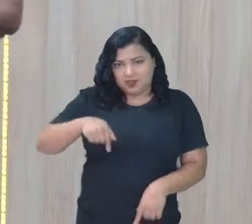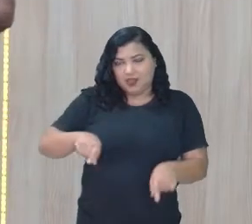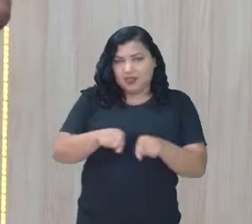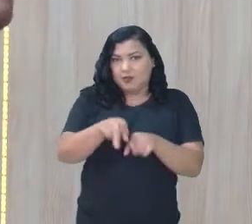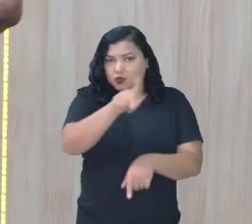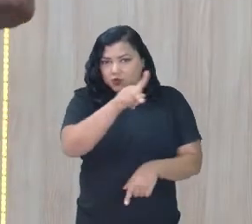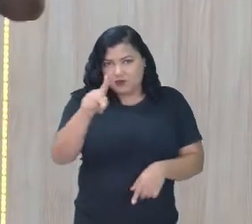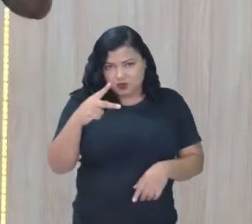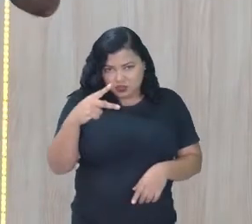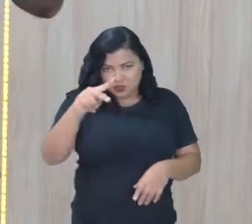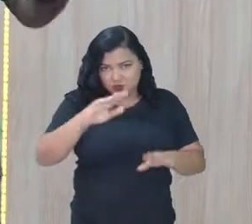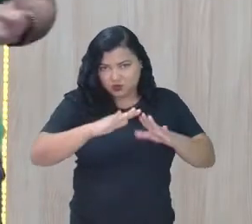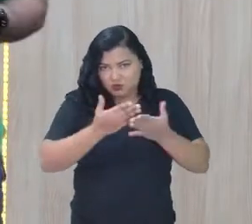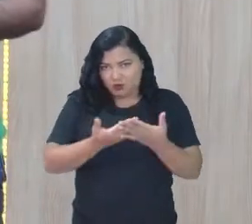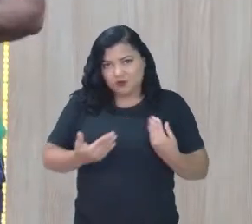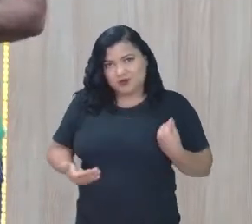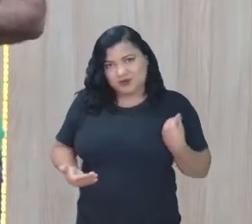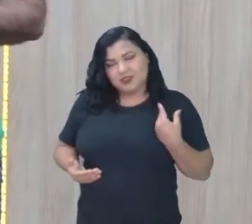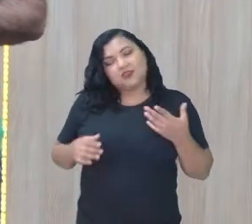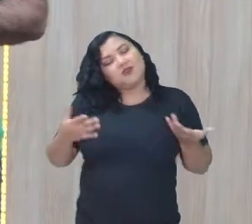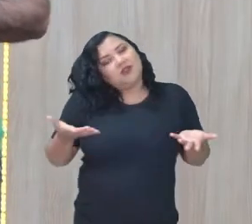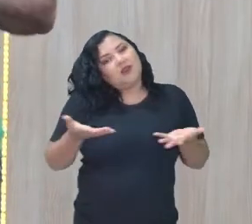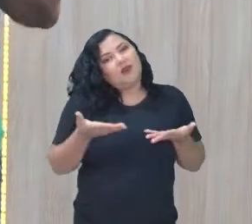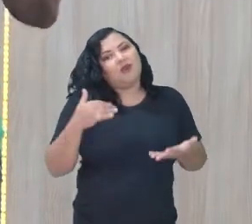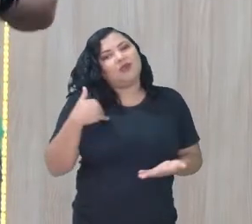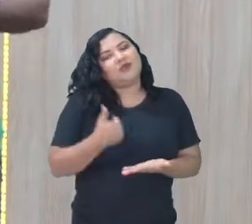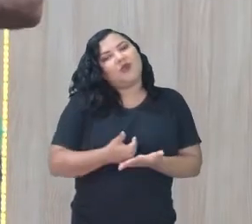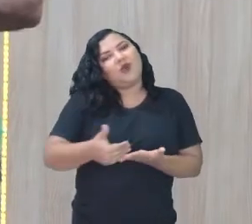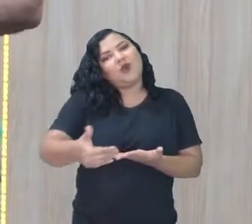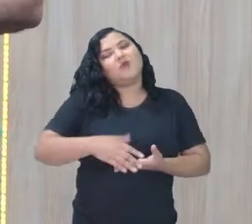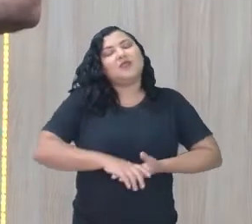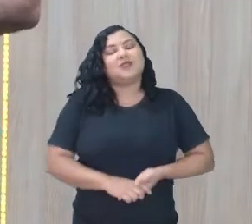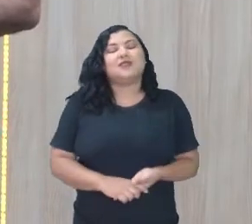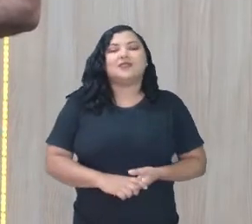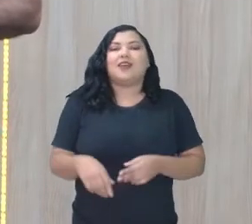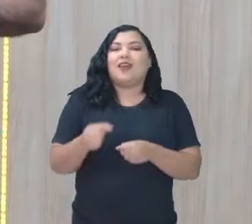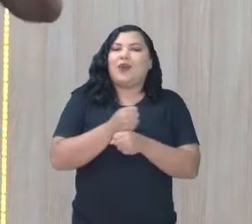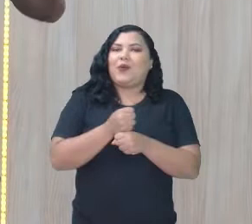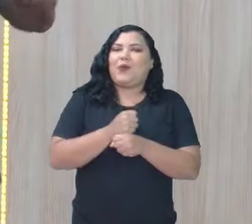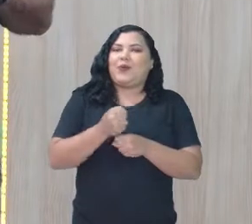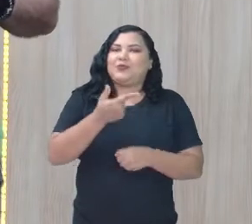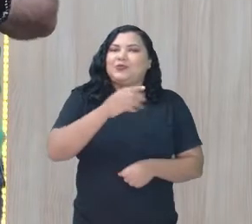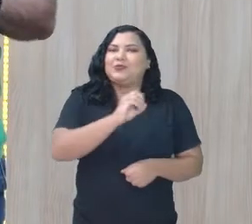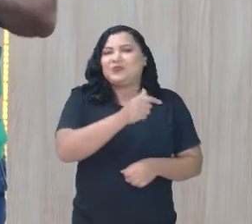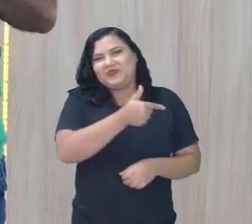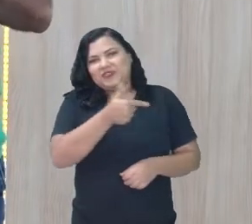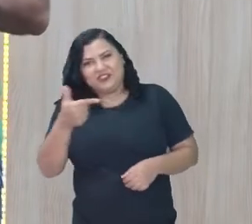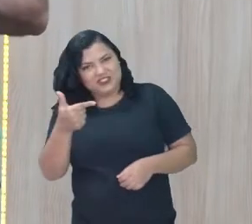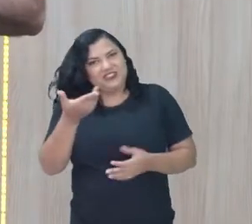de vocês. Então hoje a gente está iniciando o nosso ano letivo assim,